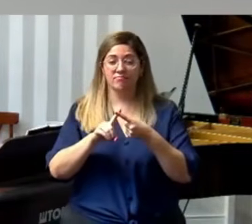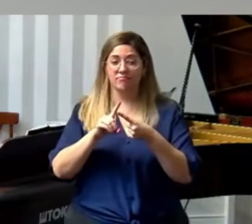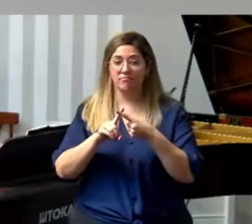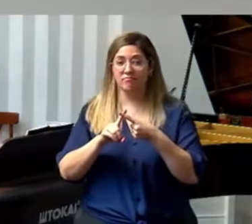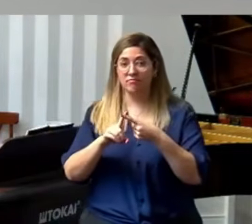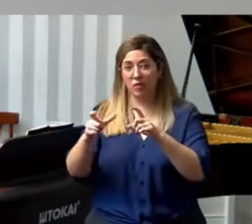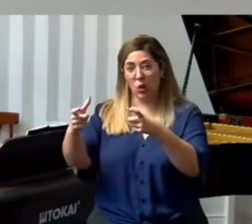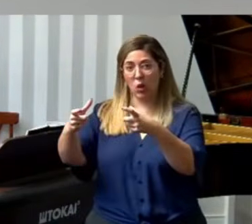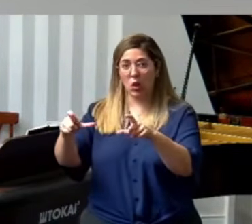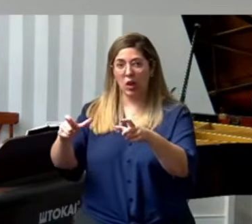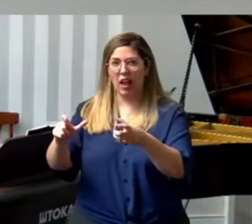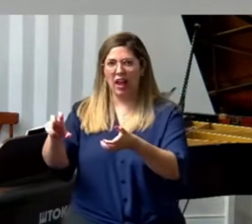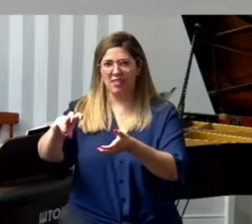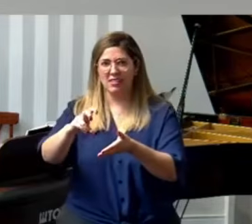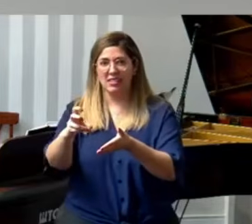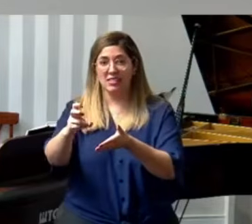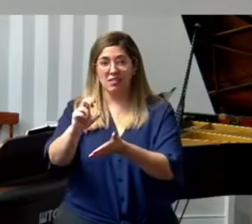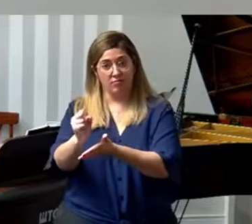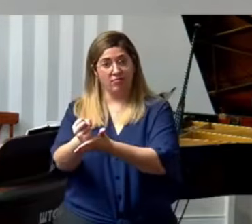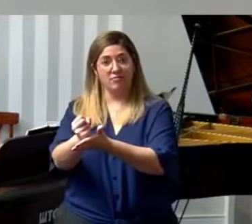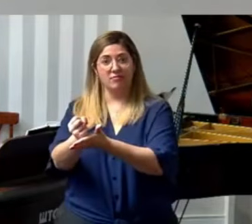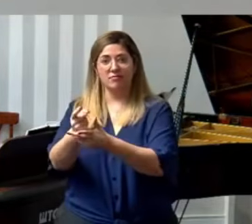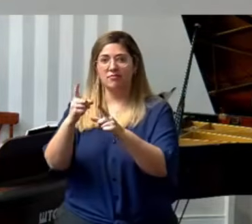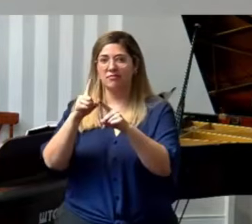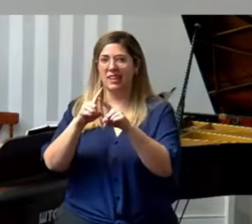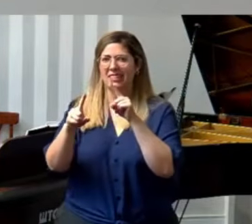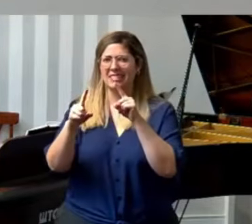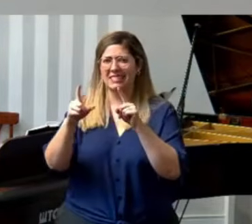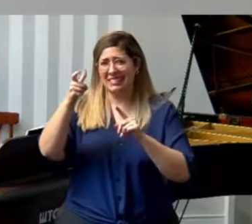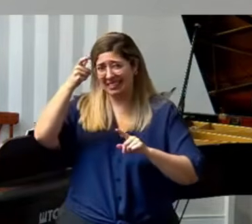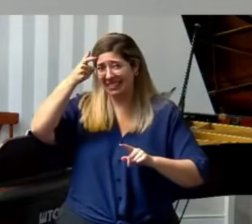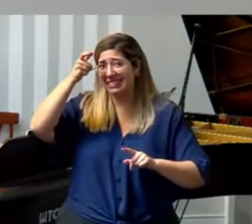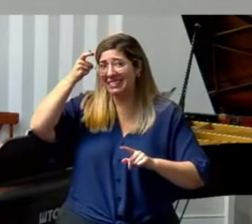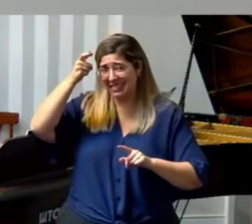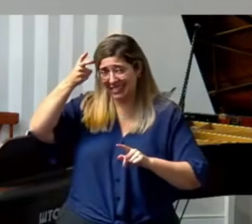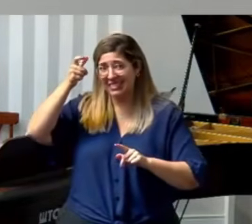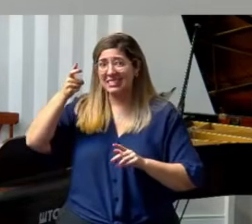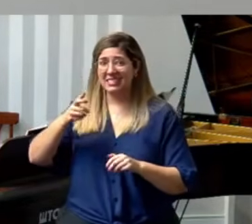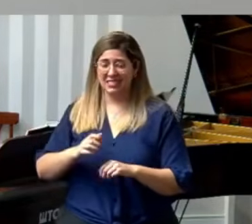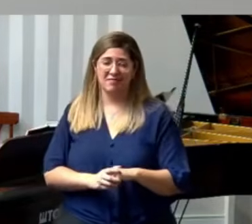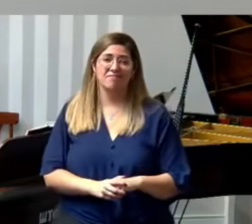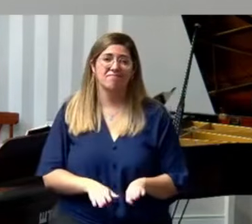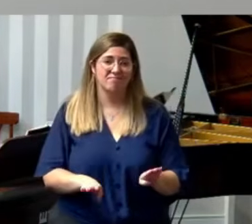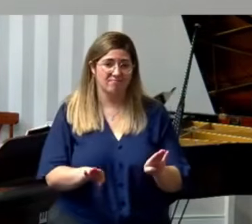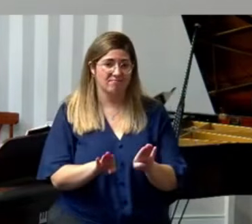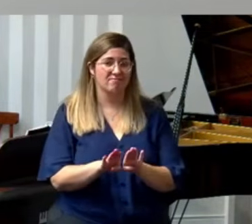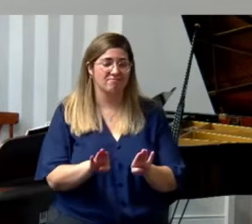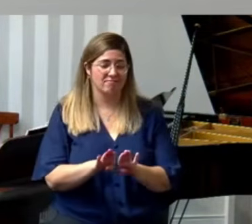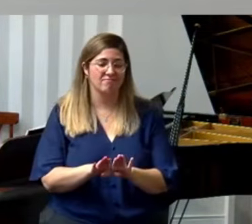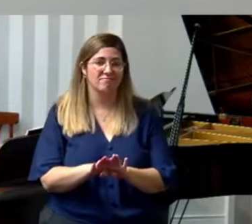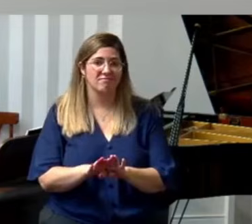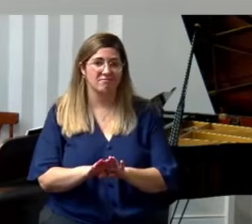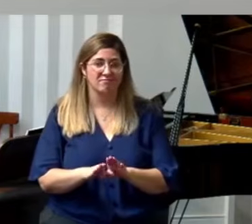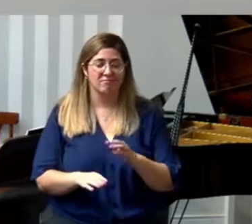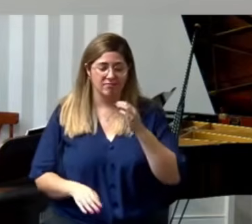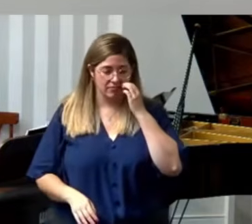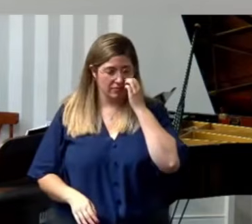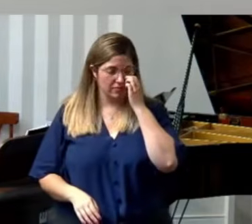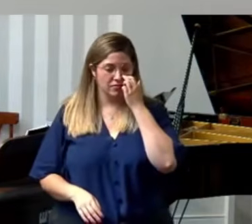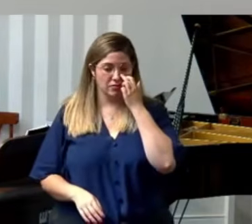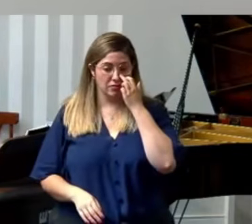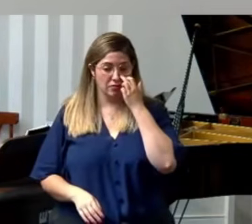terra originalmente. Mas o homem deu ouvidos a Satanás. Satanás, que nós conhecemos também como